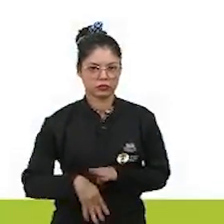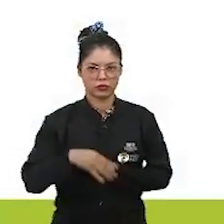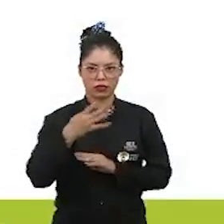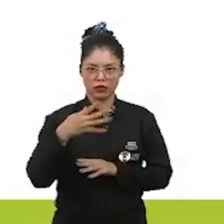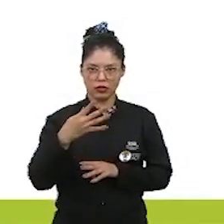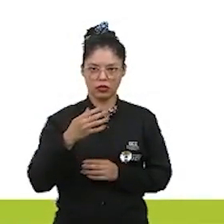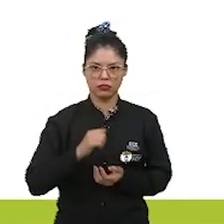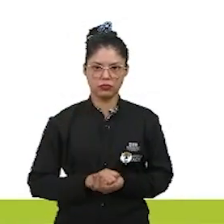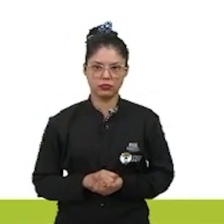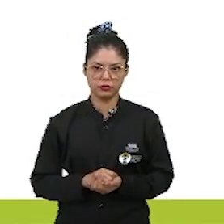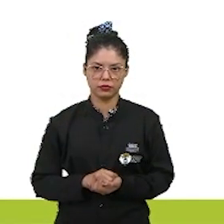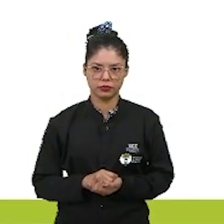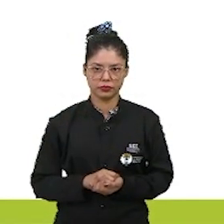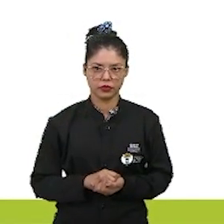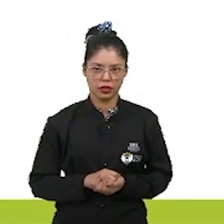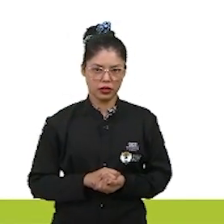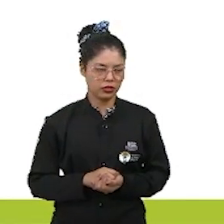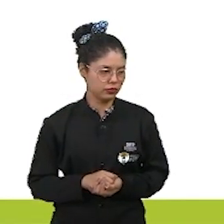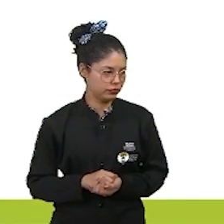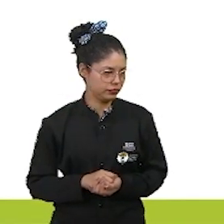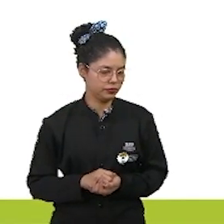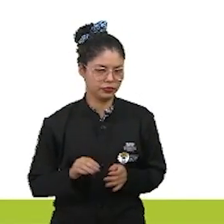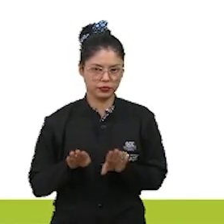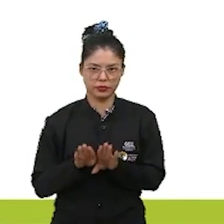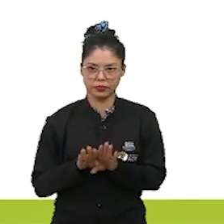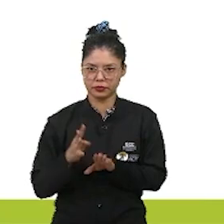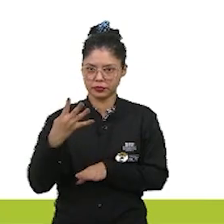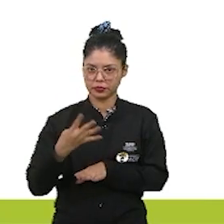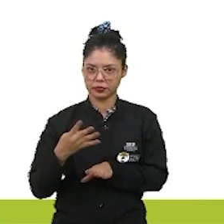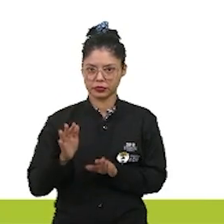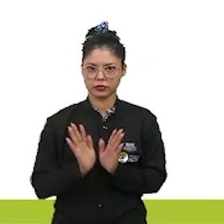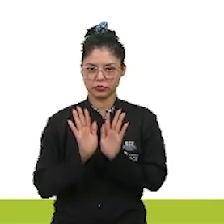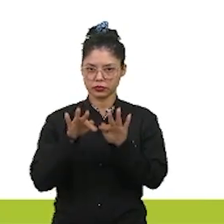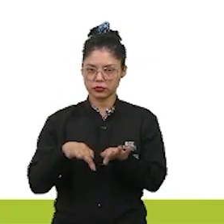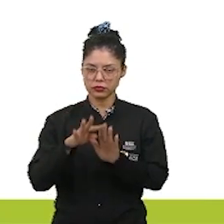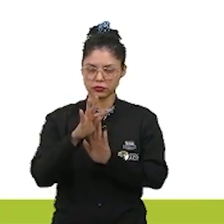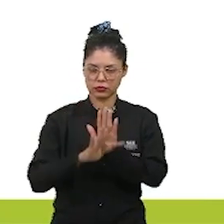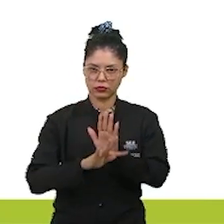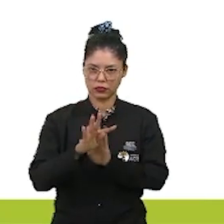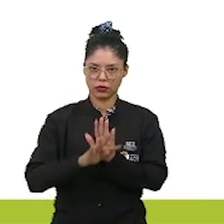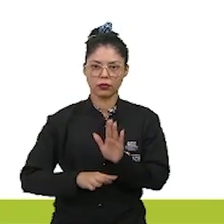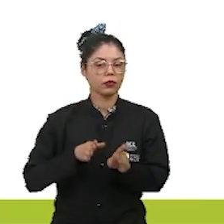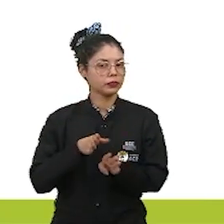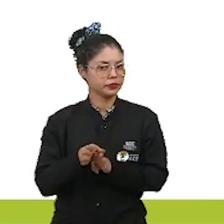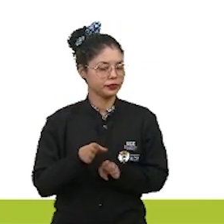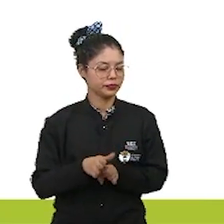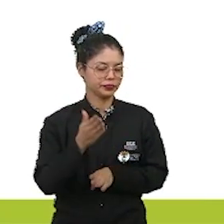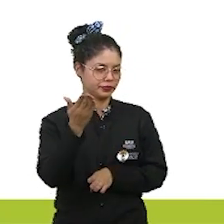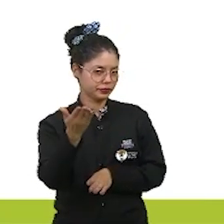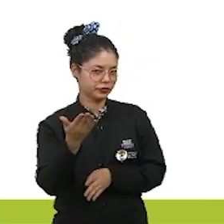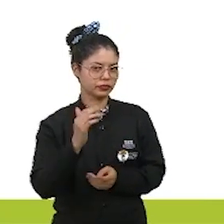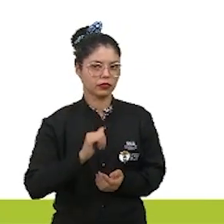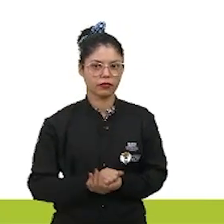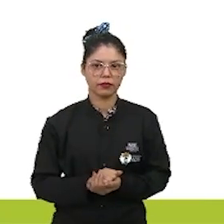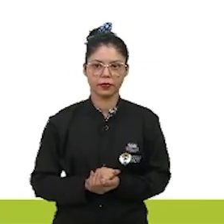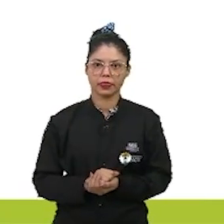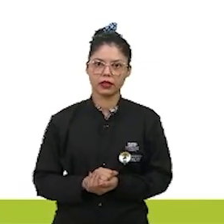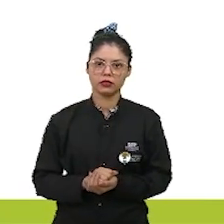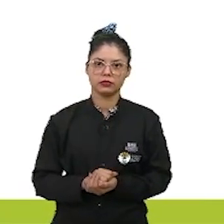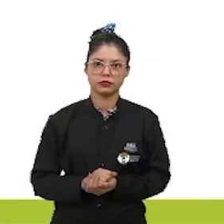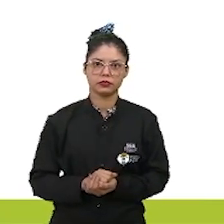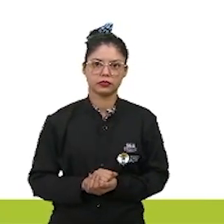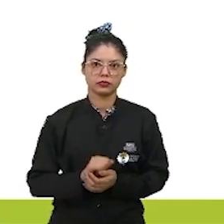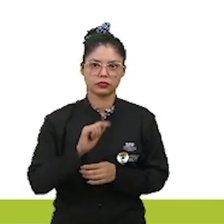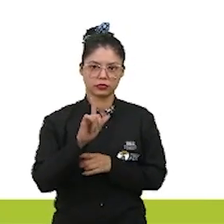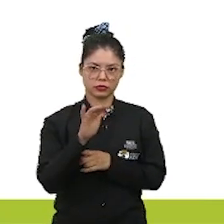4, para a gente finalizar essa parte dos textos que estão lhe auxiliando na construção do repertório.